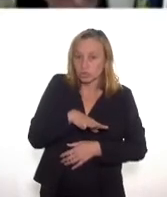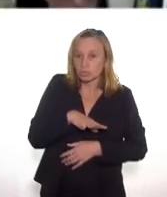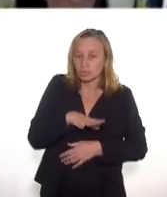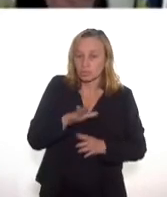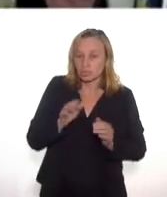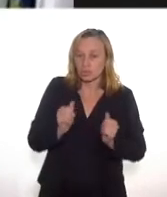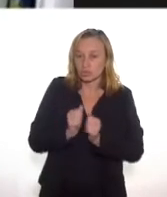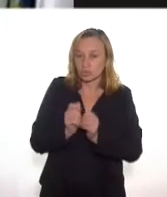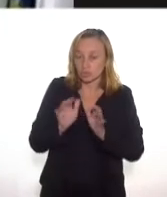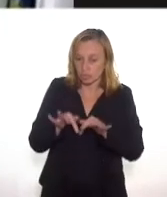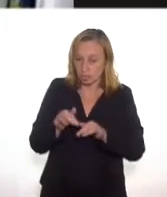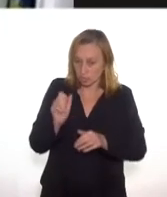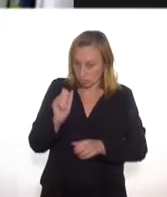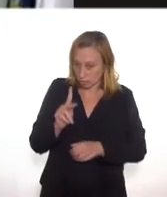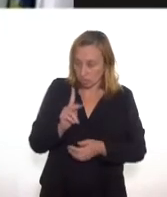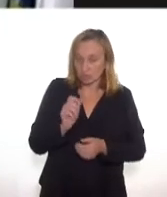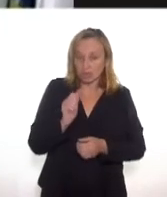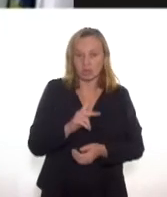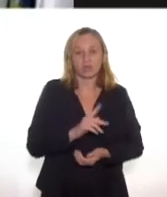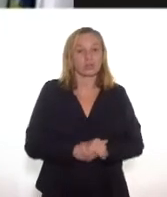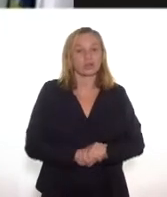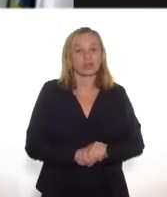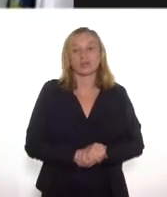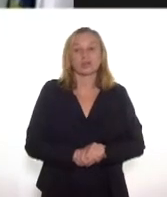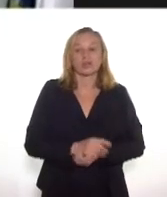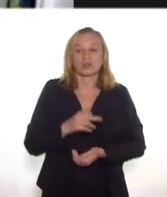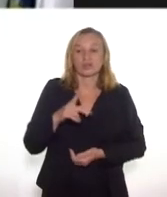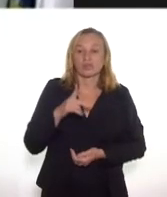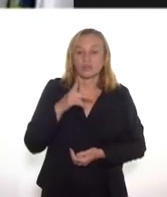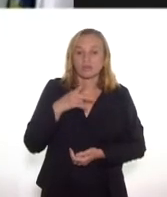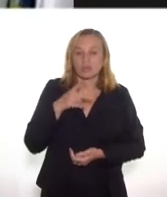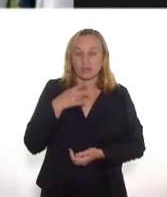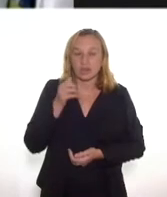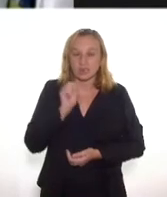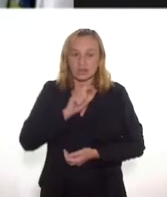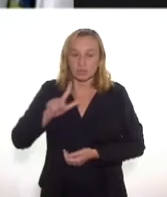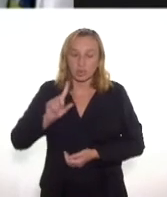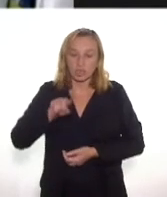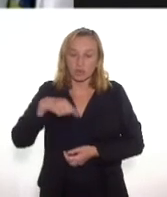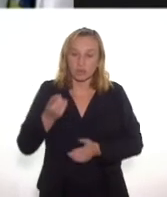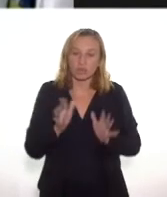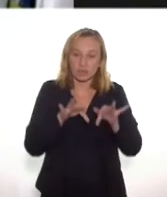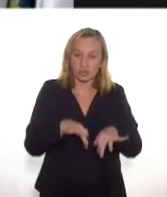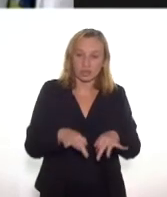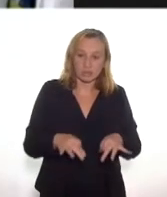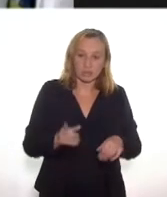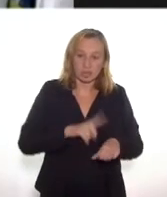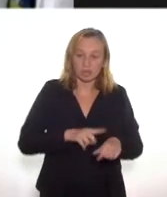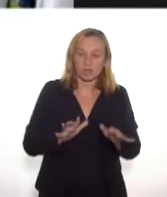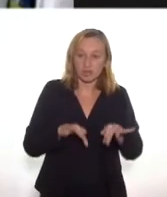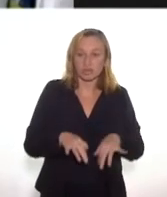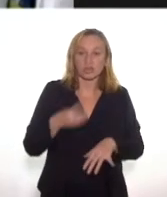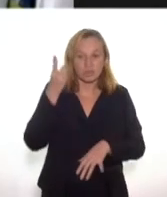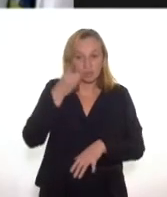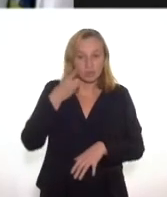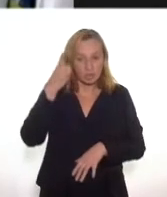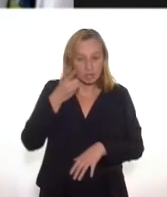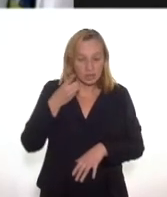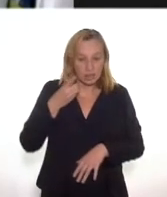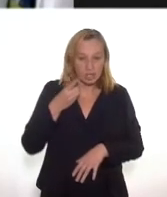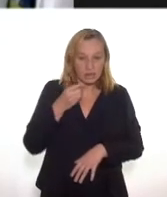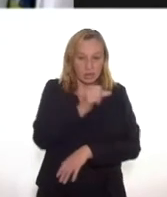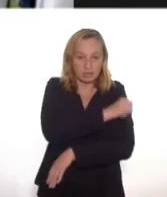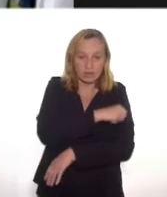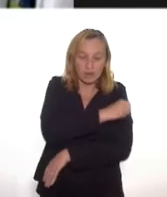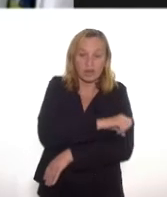final. Obrigada. Okay. Para a declaração, Samuel, em seguida vamos encerrar e passamos o expediente final. Deputada enfermeira quer fazer